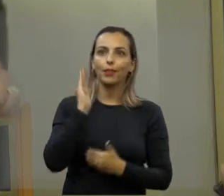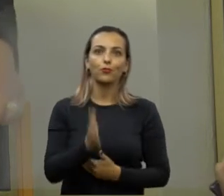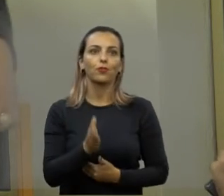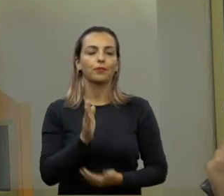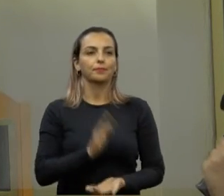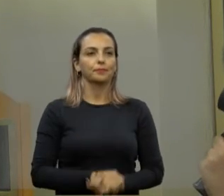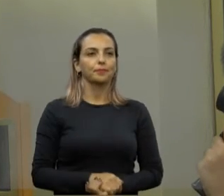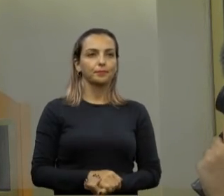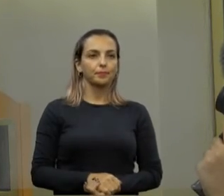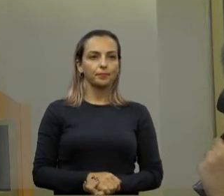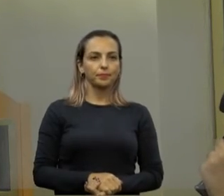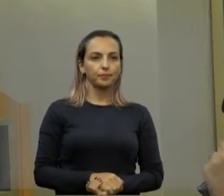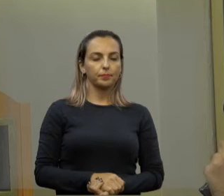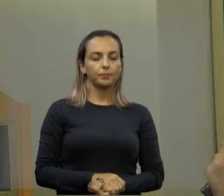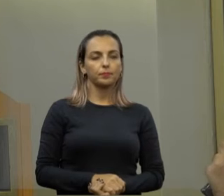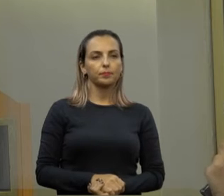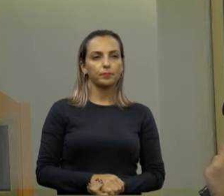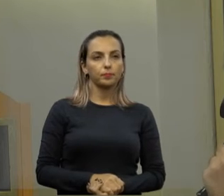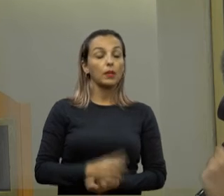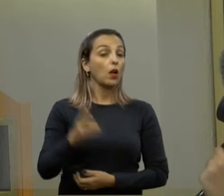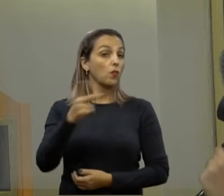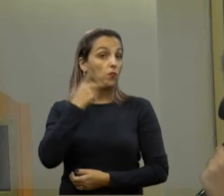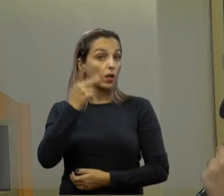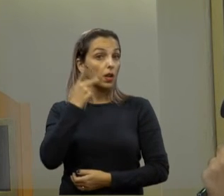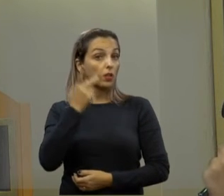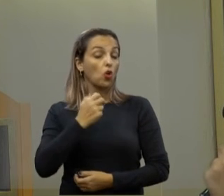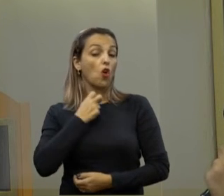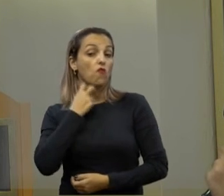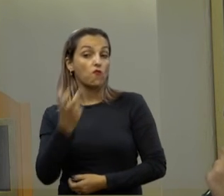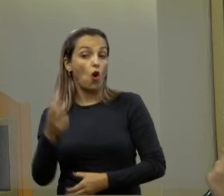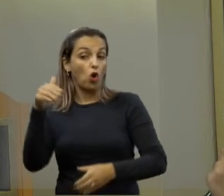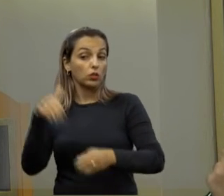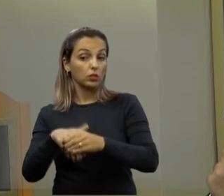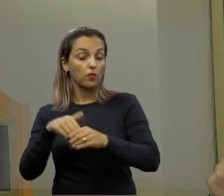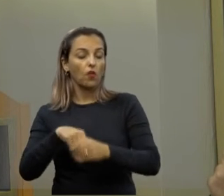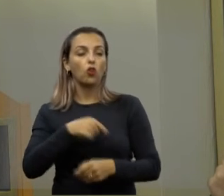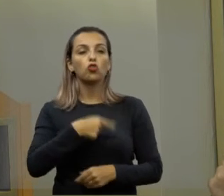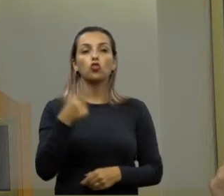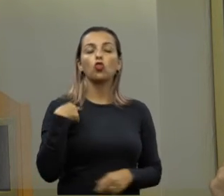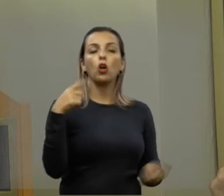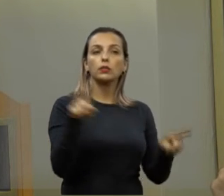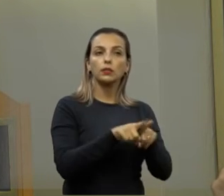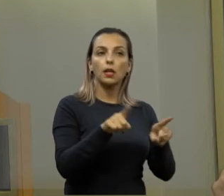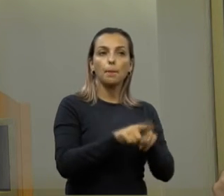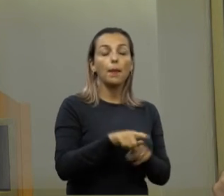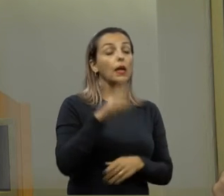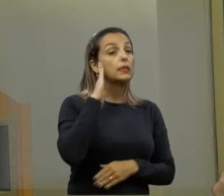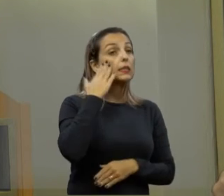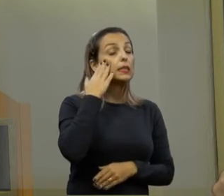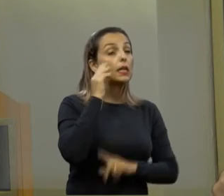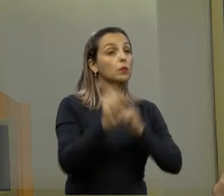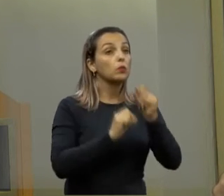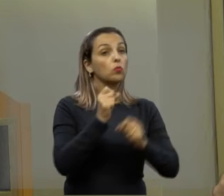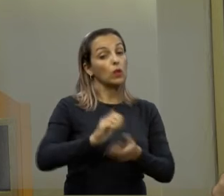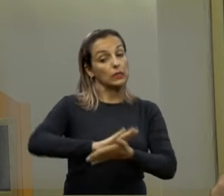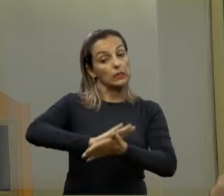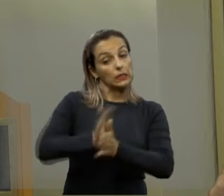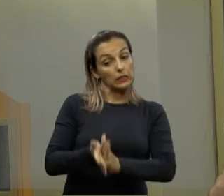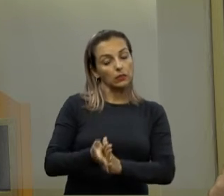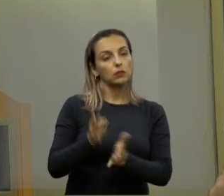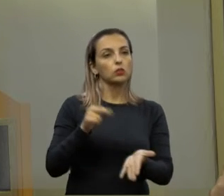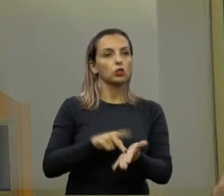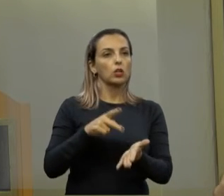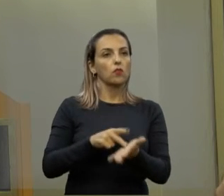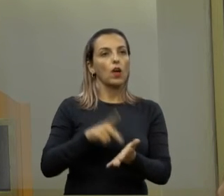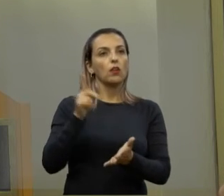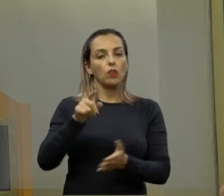sobre isso da mesma voz da mesma forma que os vereadores estão em volta e voz Nós também temos e nós entendemos ou discriminação